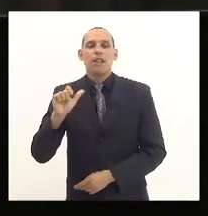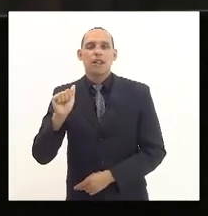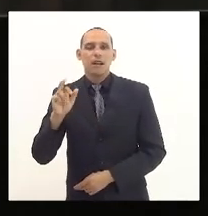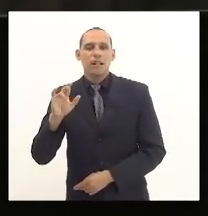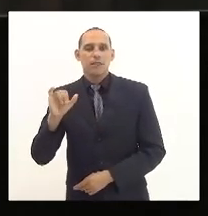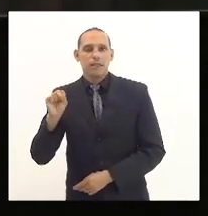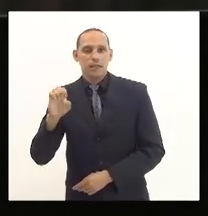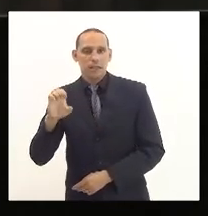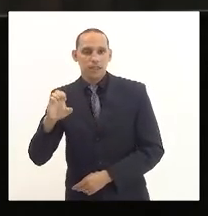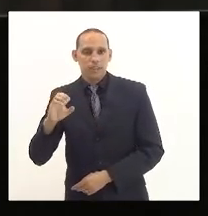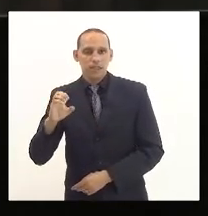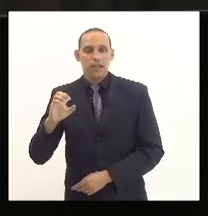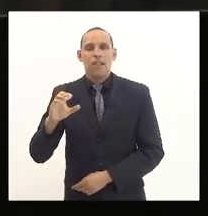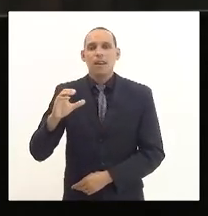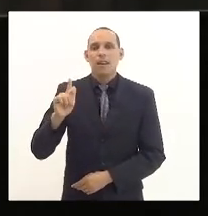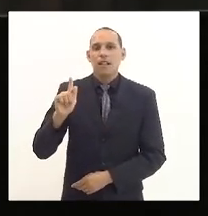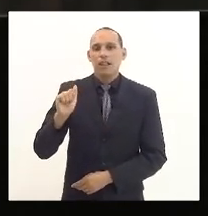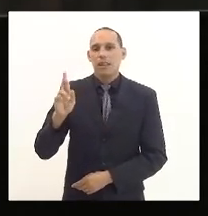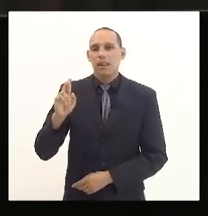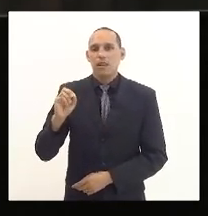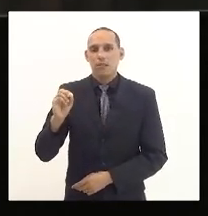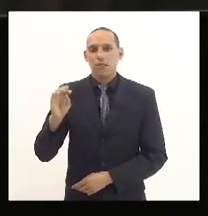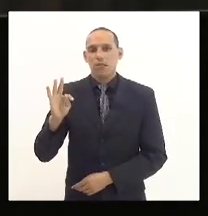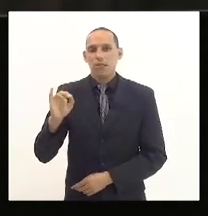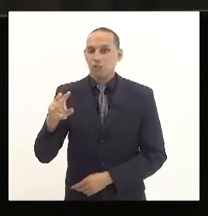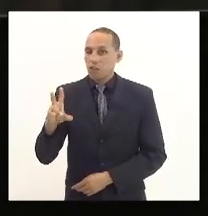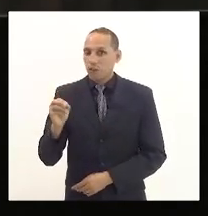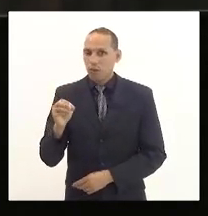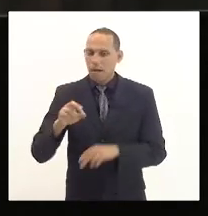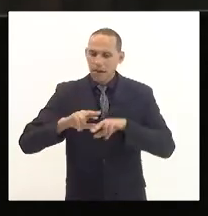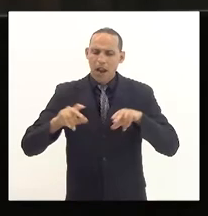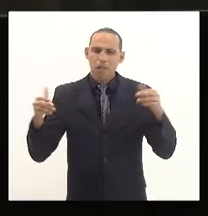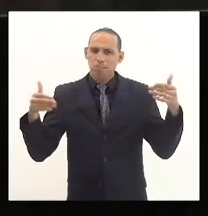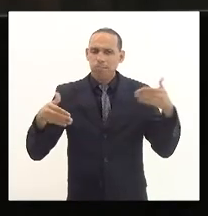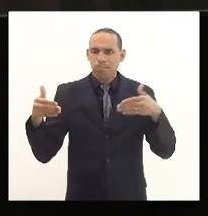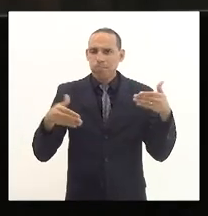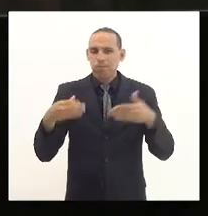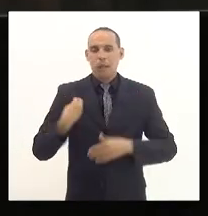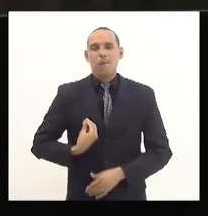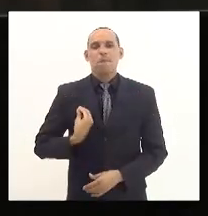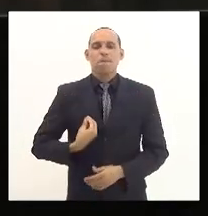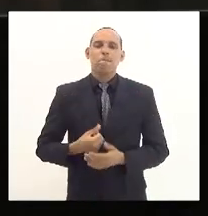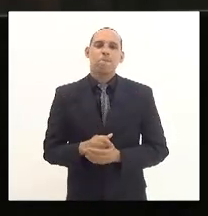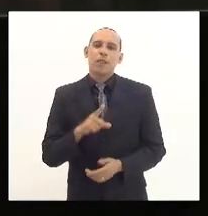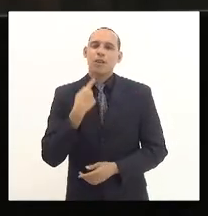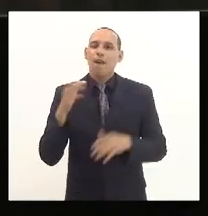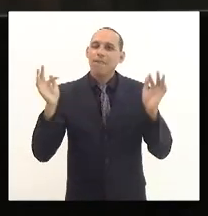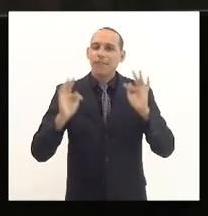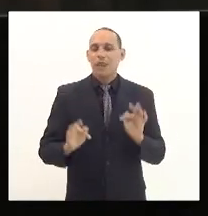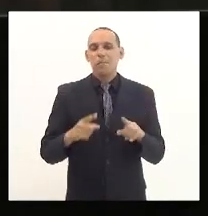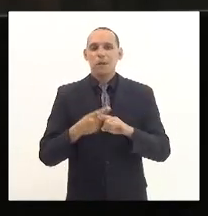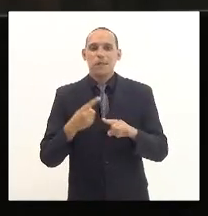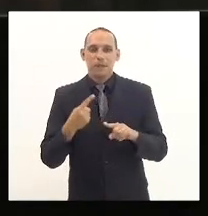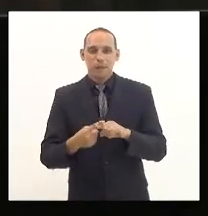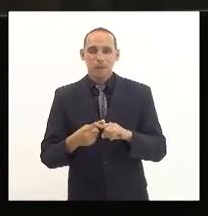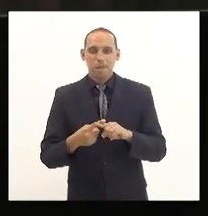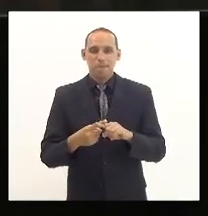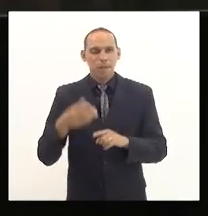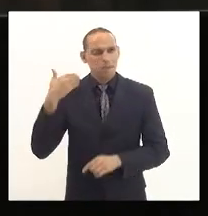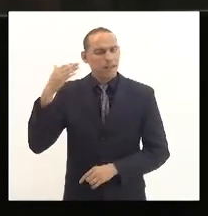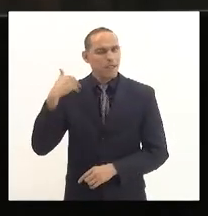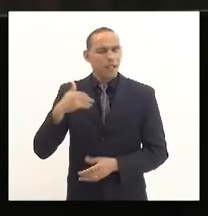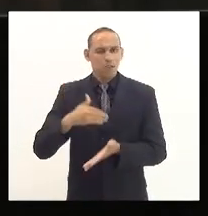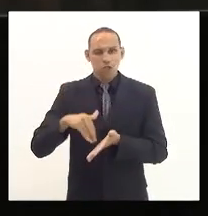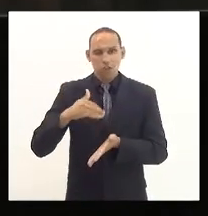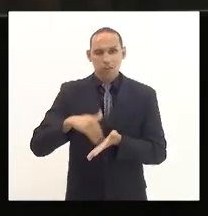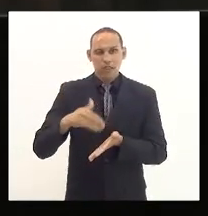outros deputados e deputadas ali presente e a gente fica muito feliz porque enquanto o secretário quando estive